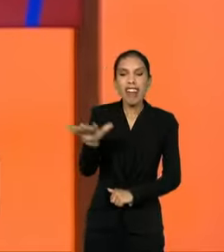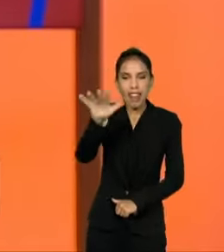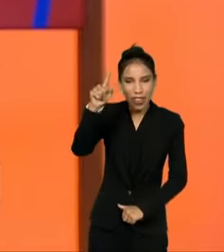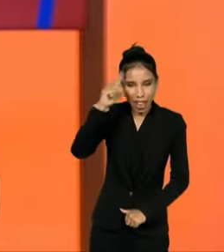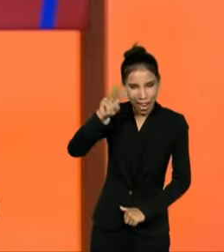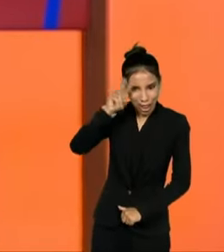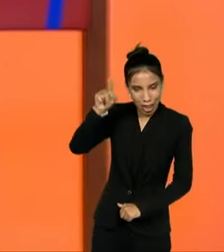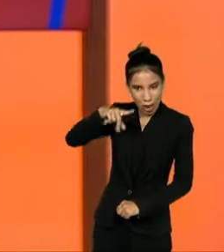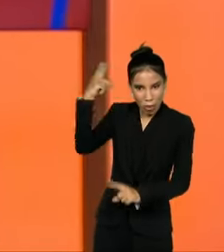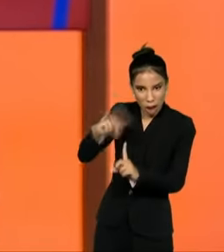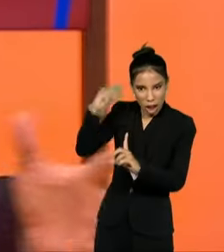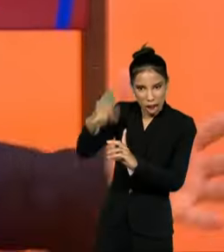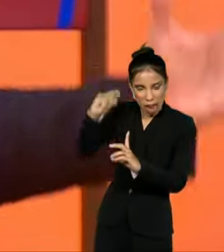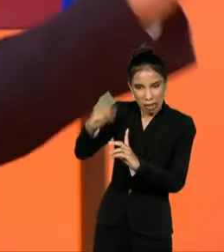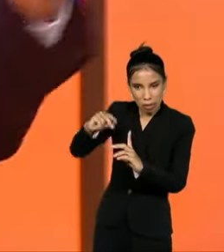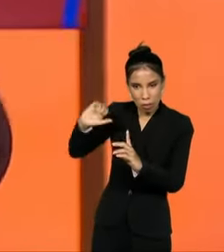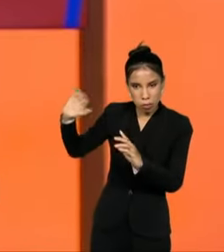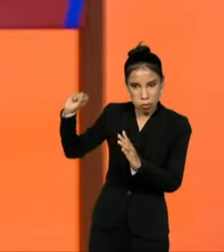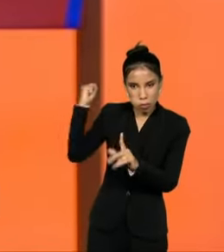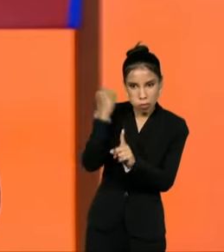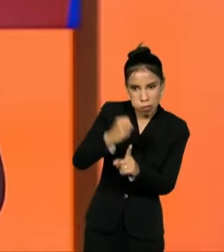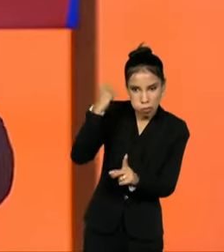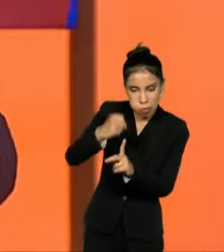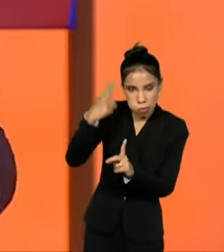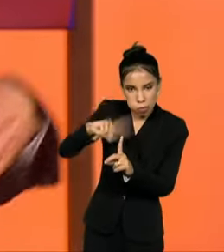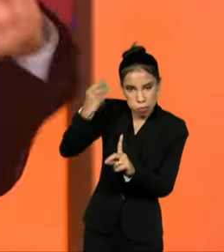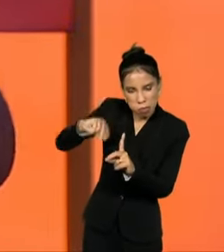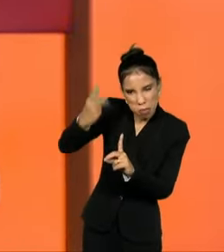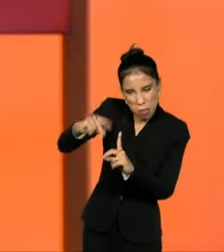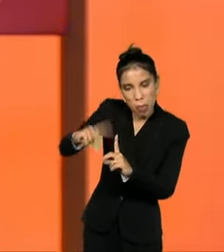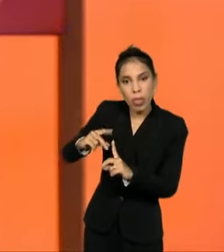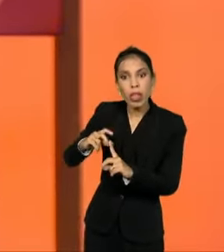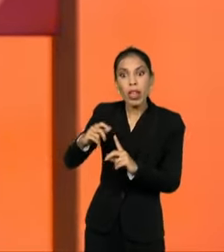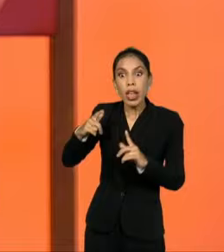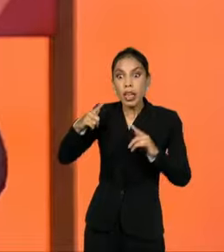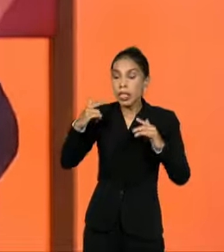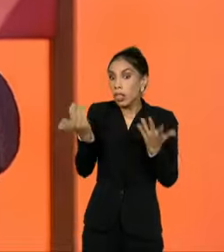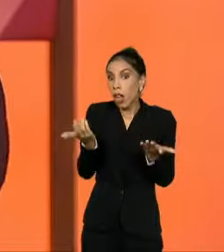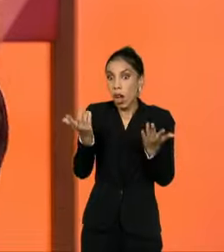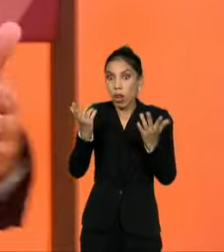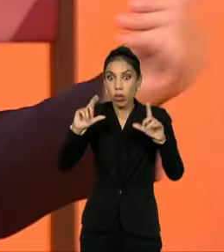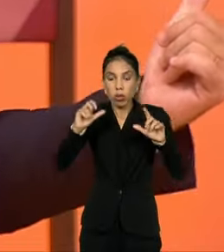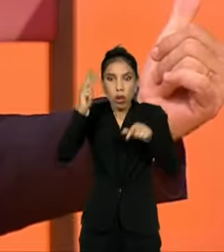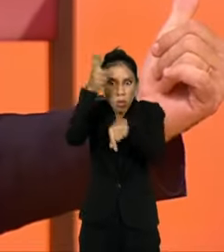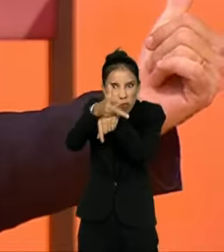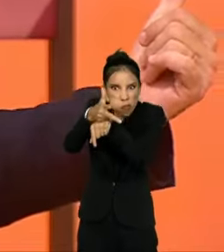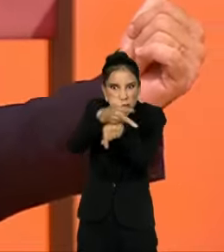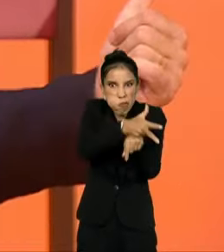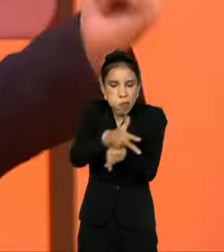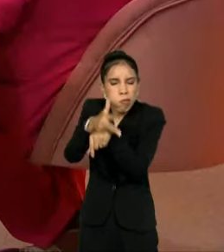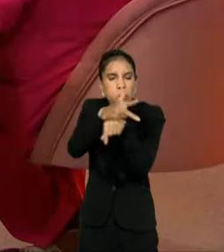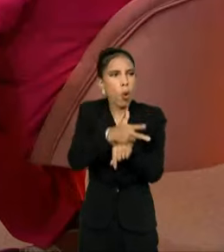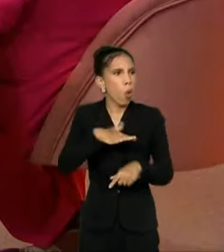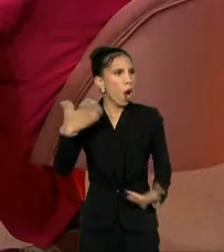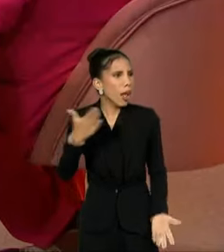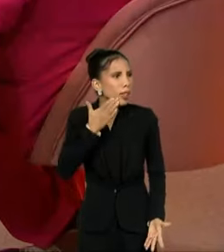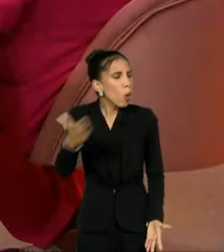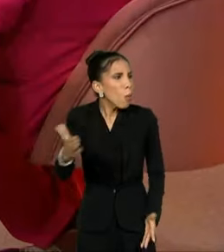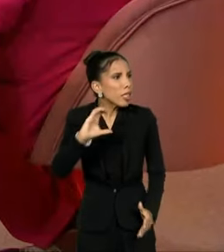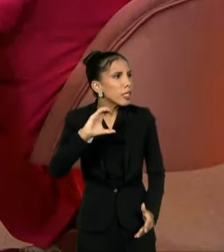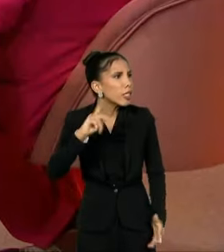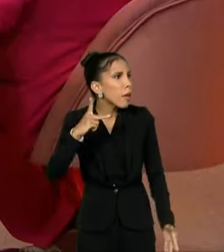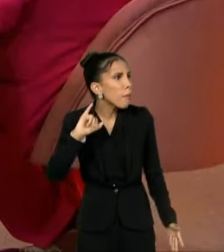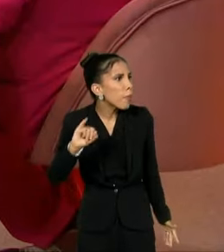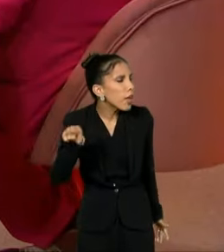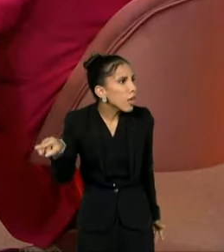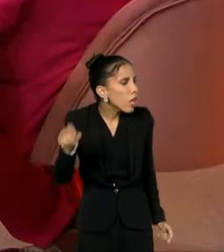lembro. E isso virou um escândalo, a imprensa inteira caiu para dentro. E aí, quando a imprensa cai para dentro, fala, olha, tem um pedido de CPI de um maluco lá